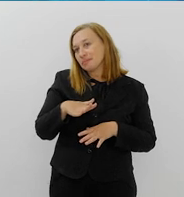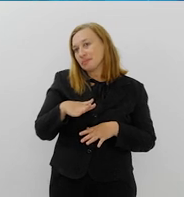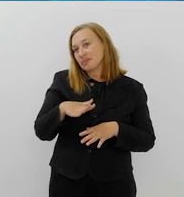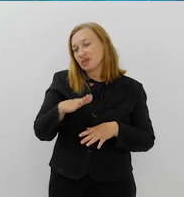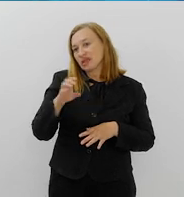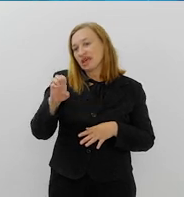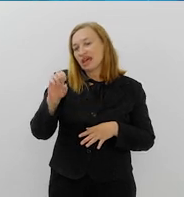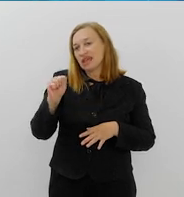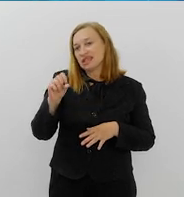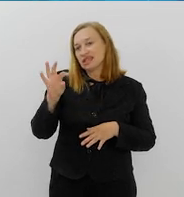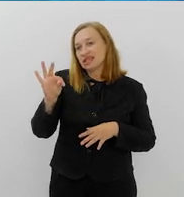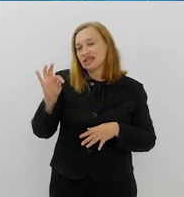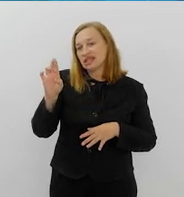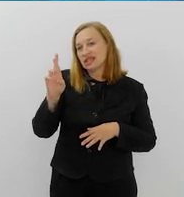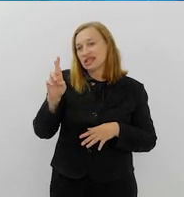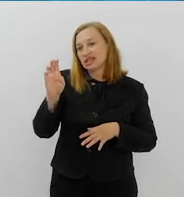mais